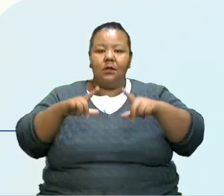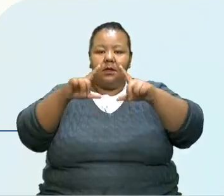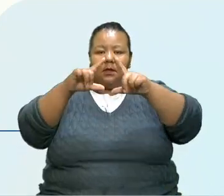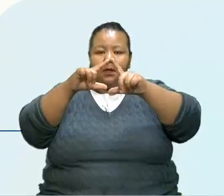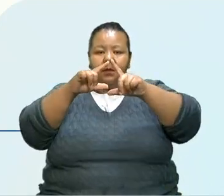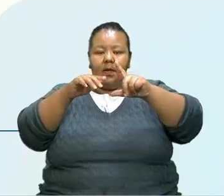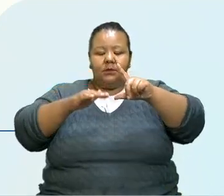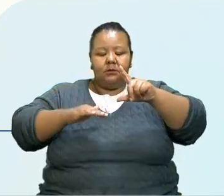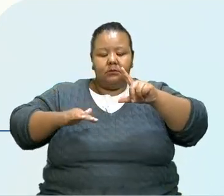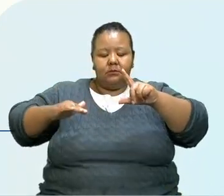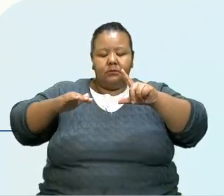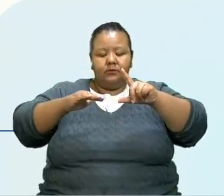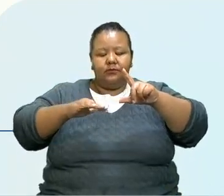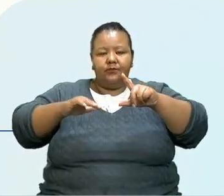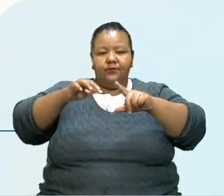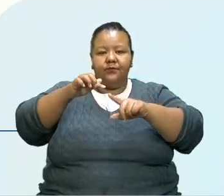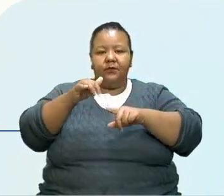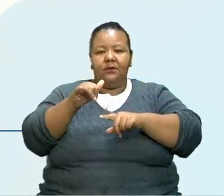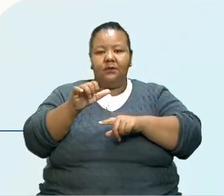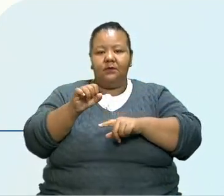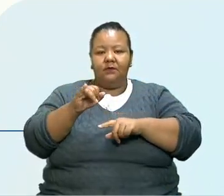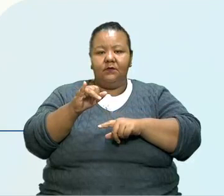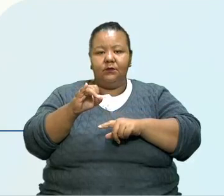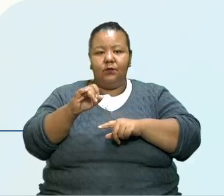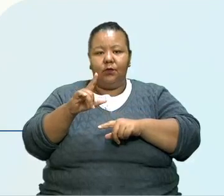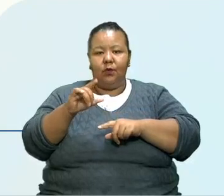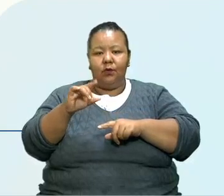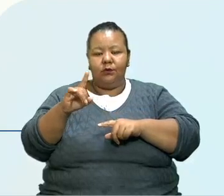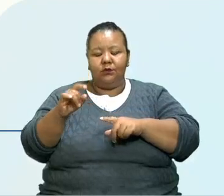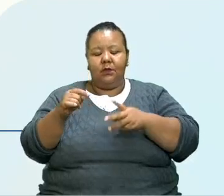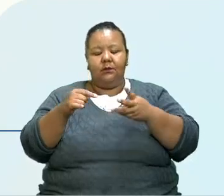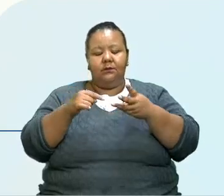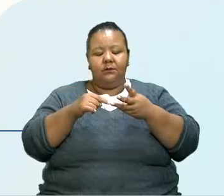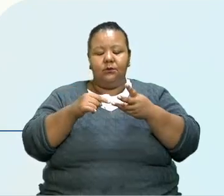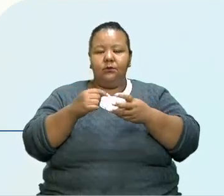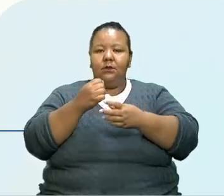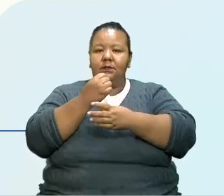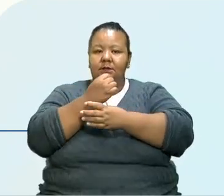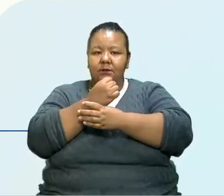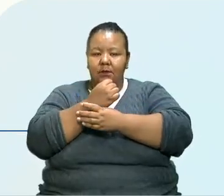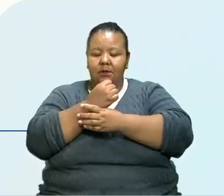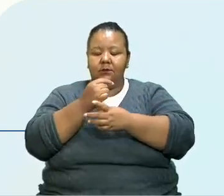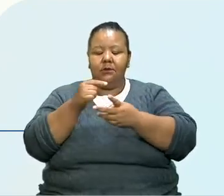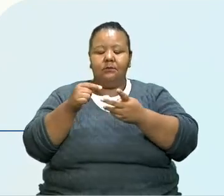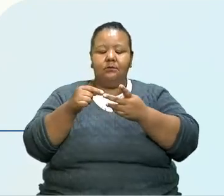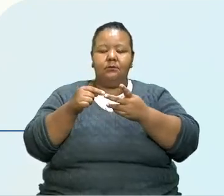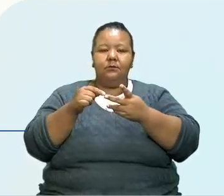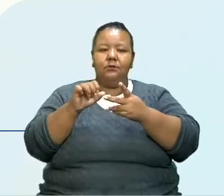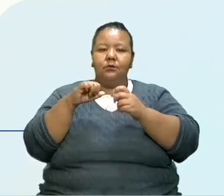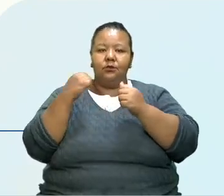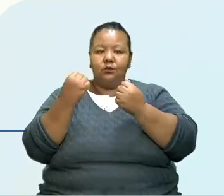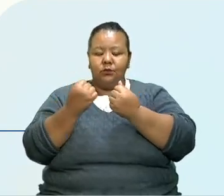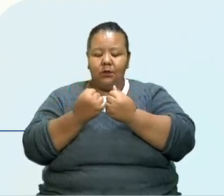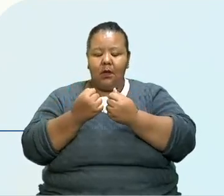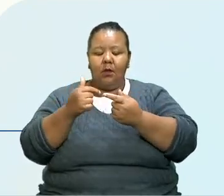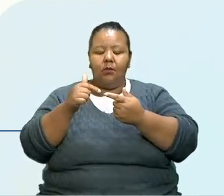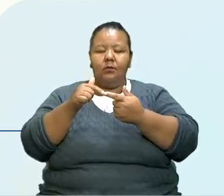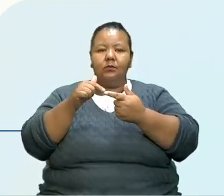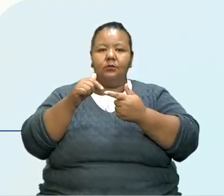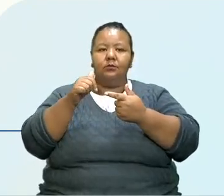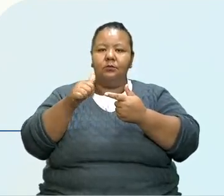necessidade fisiológica, na segunda etapa eu tenho a minha necessidade de segurança, na terceira etapa social eu tenho a minha necessidade de estima